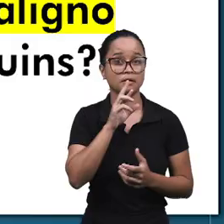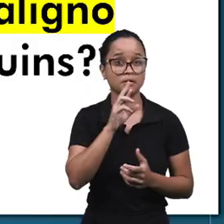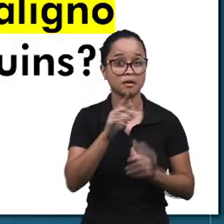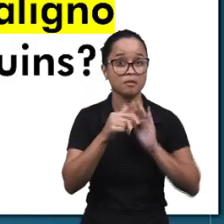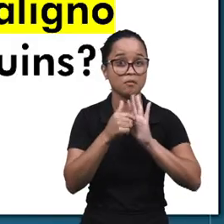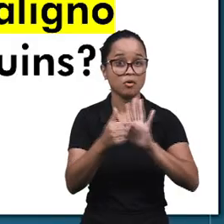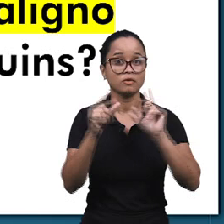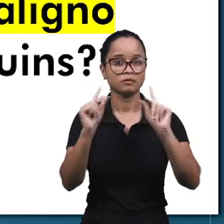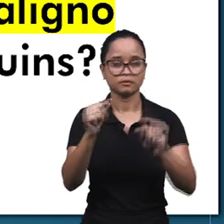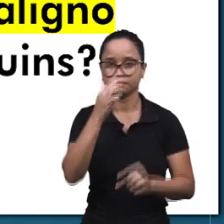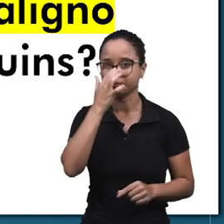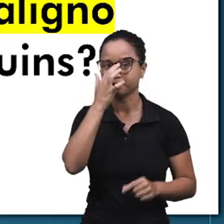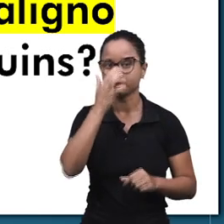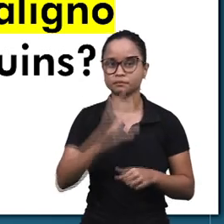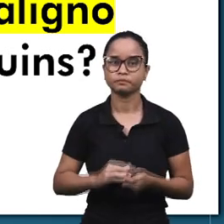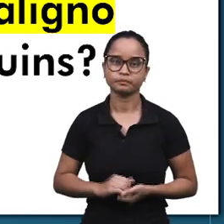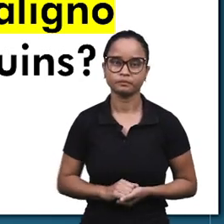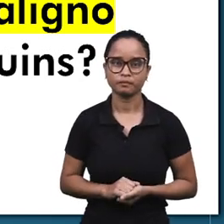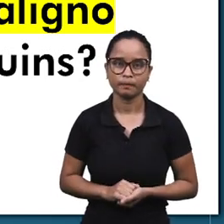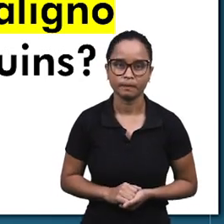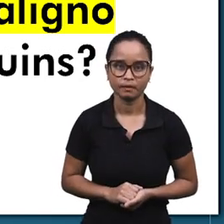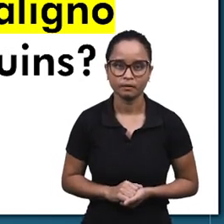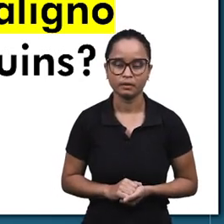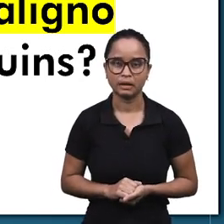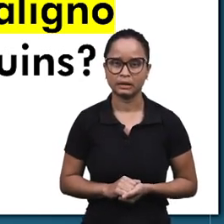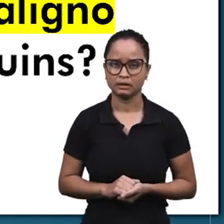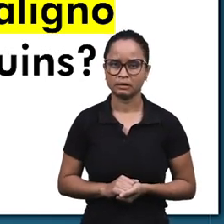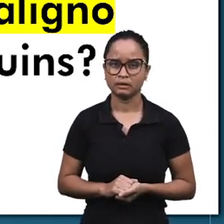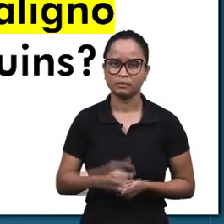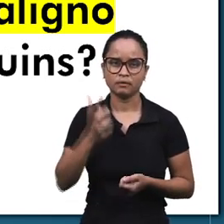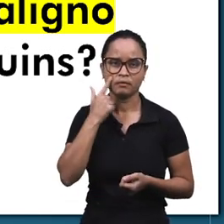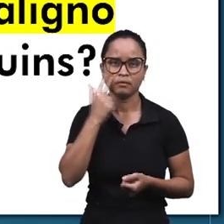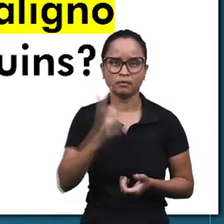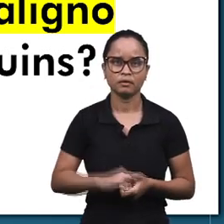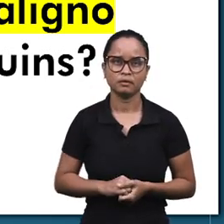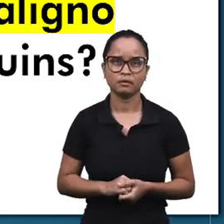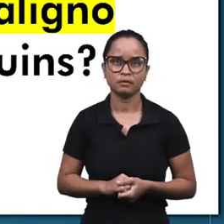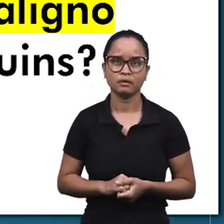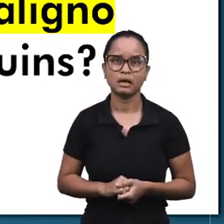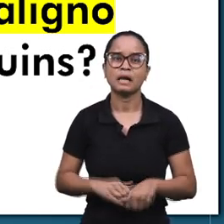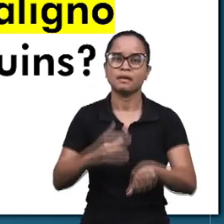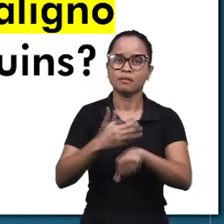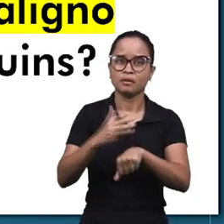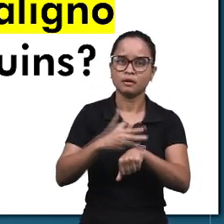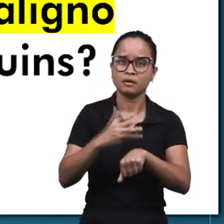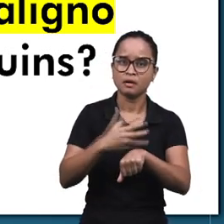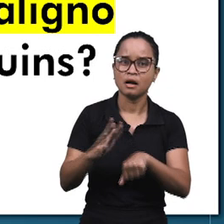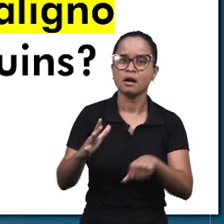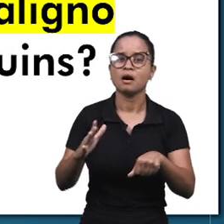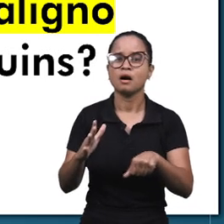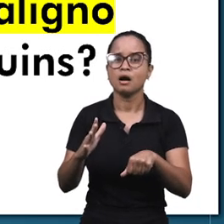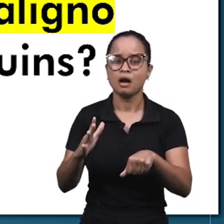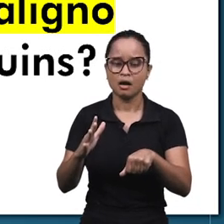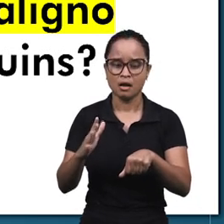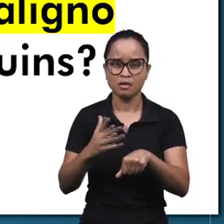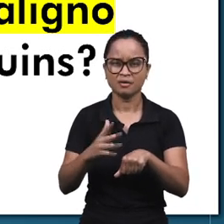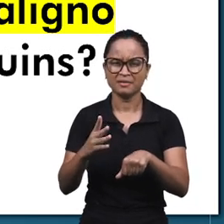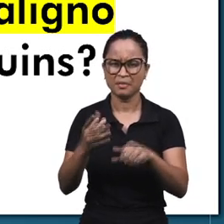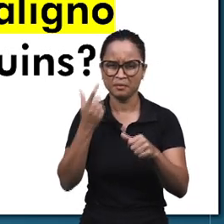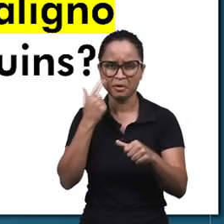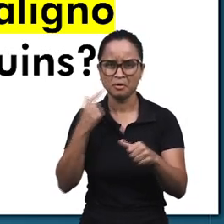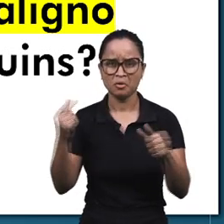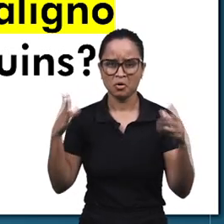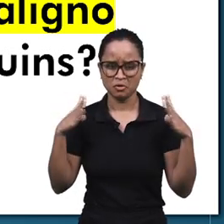assim: na prática, por quais motivos os anjos irão separar os filhos do reino dos filhos